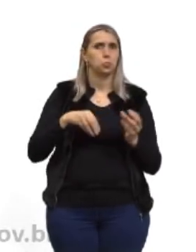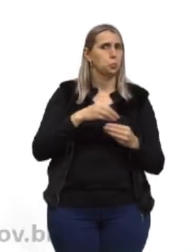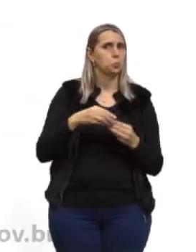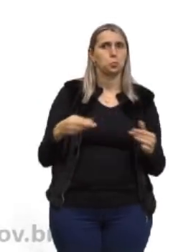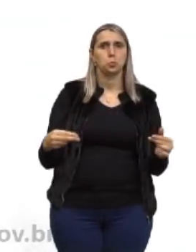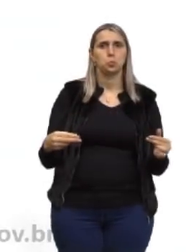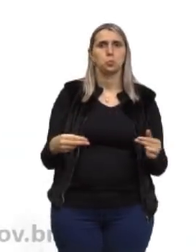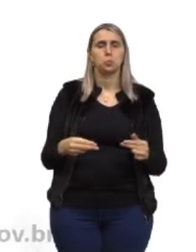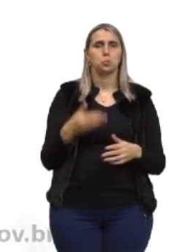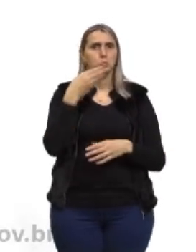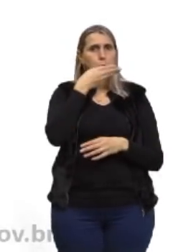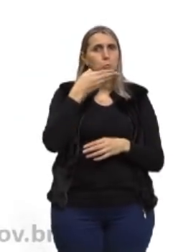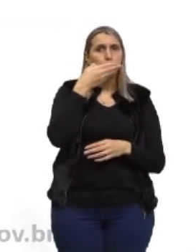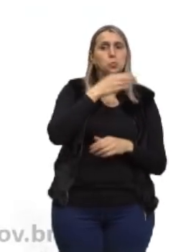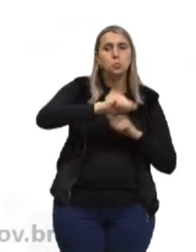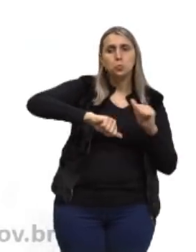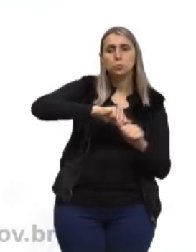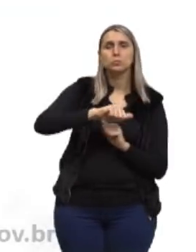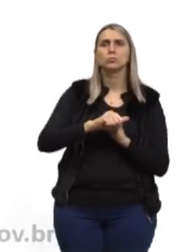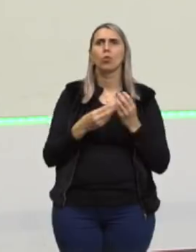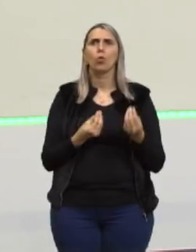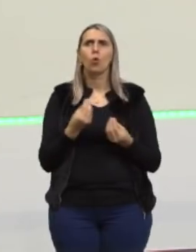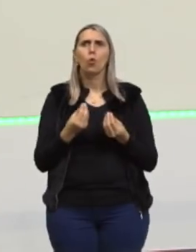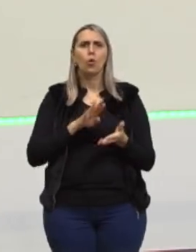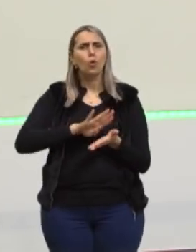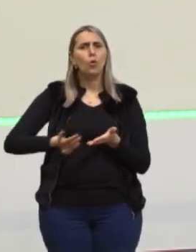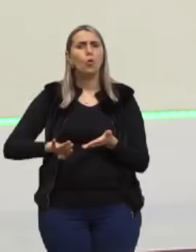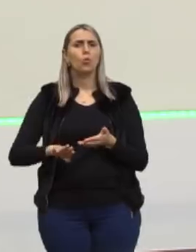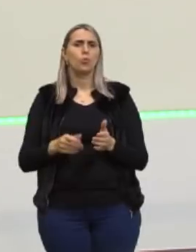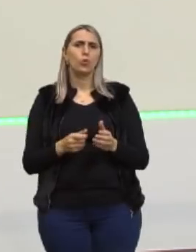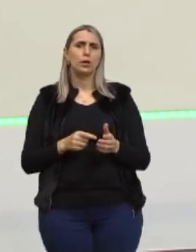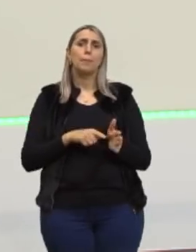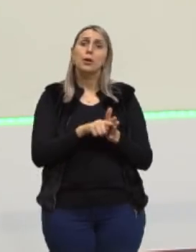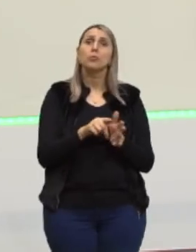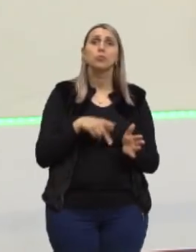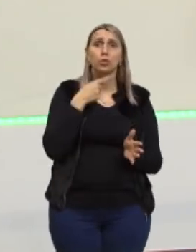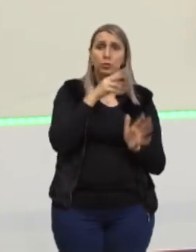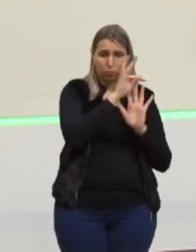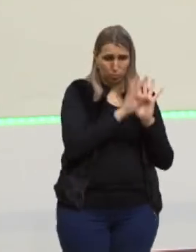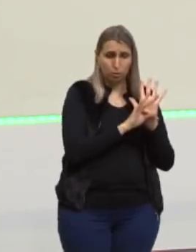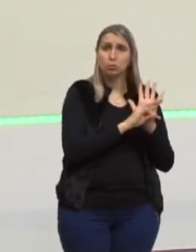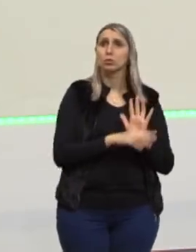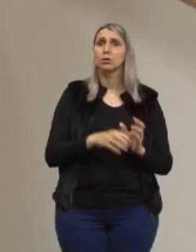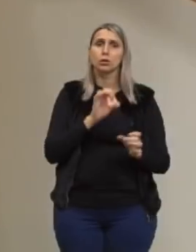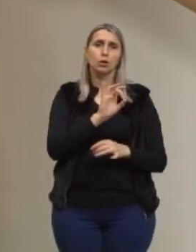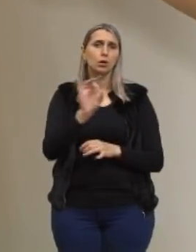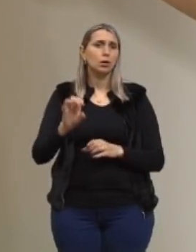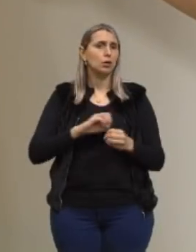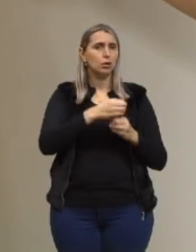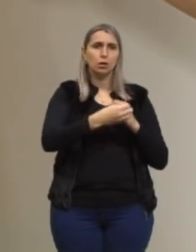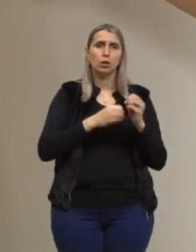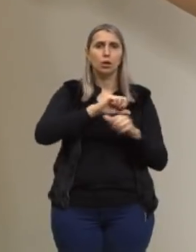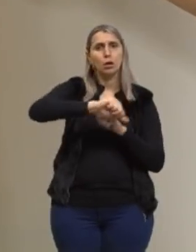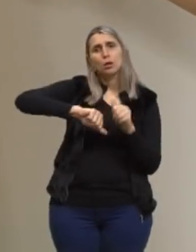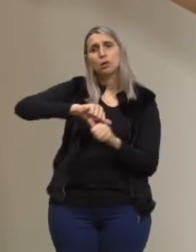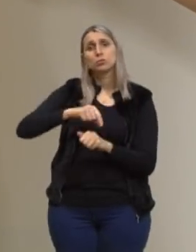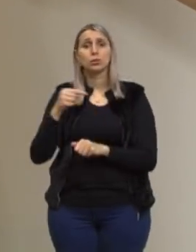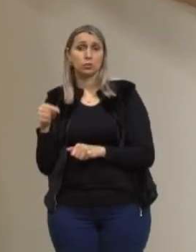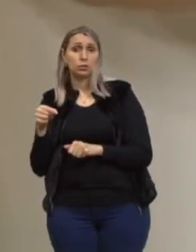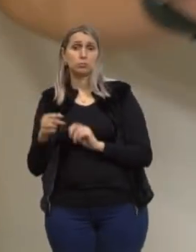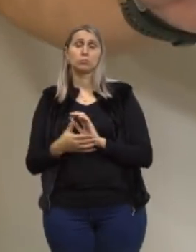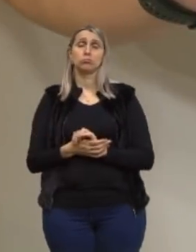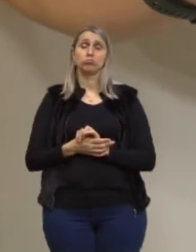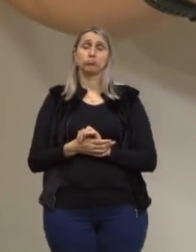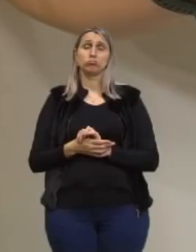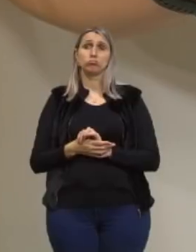as substâncias glicose sendo convertido como é que eu tirei isso que o exercício me disse que cada molécula de glicose é convertida nessa